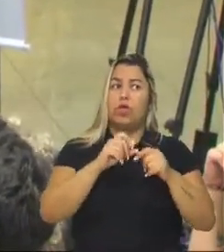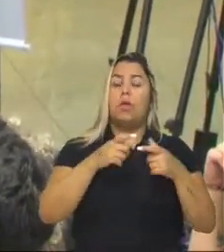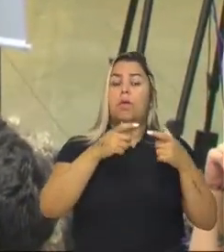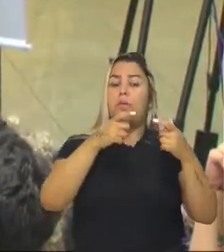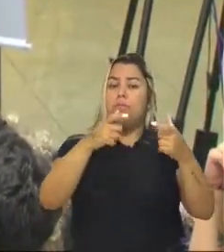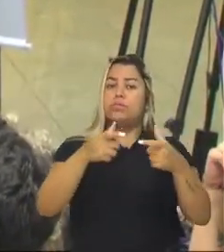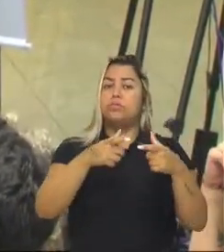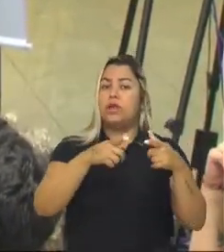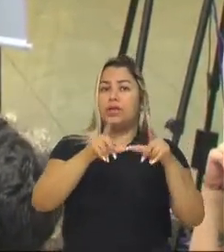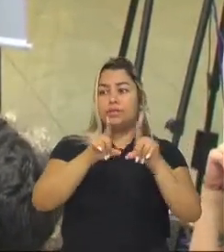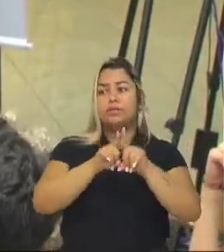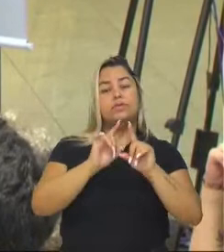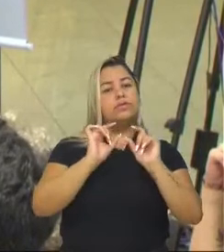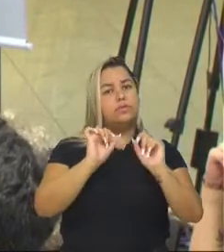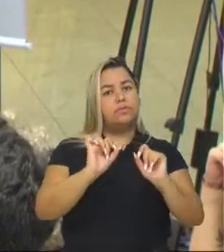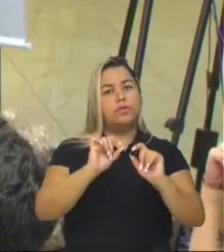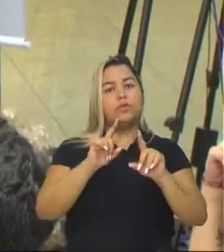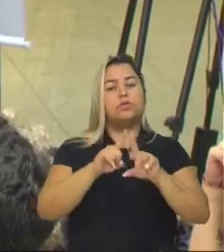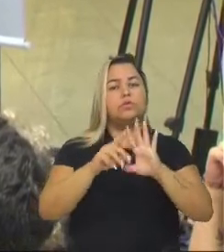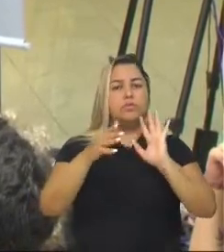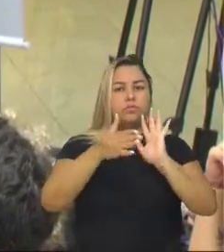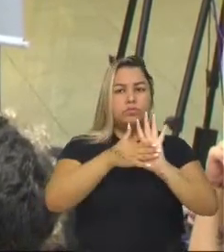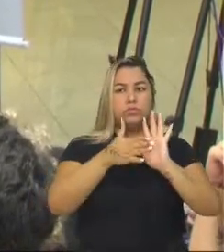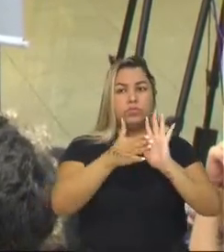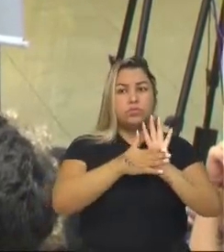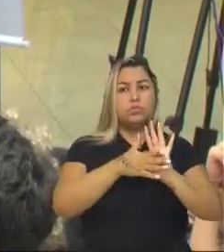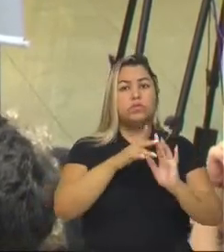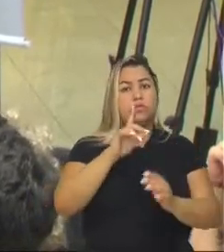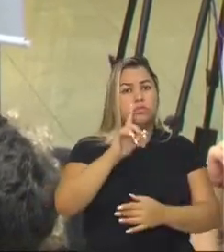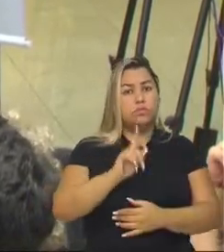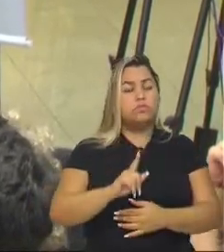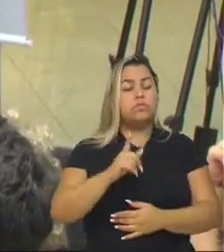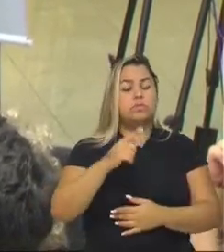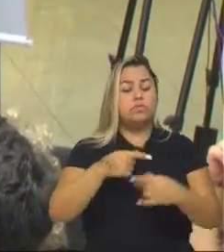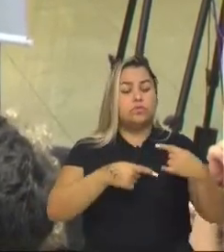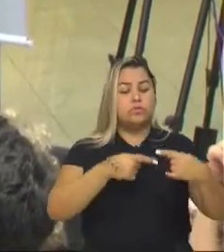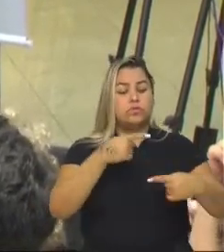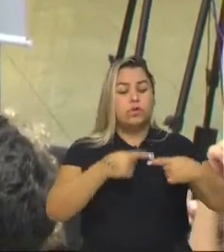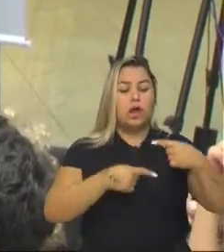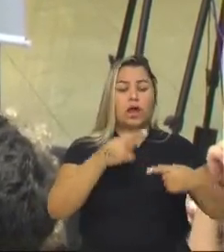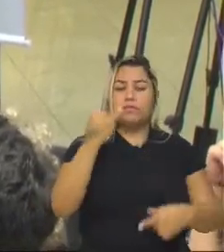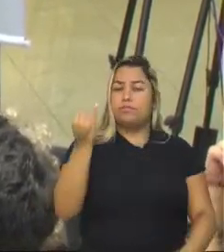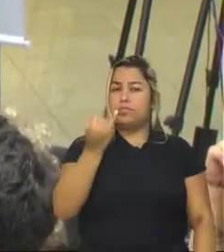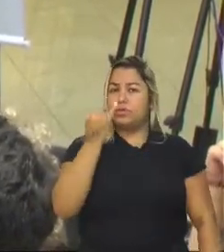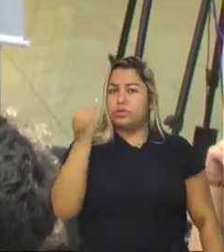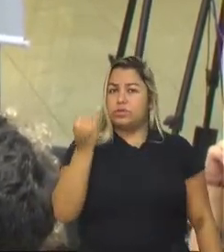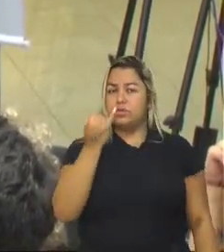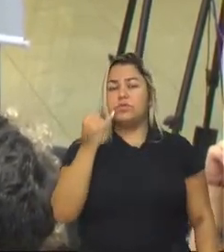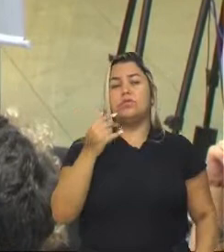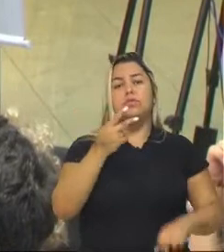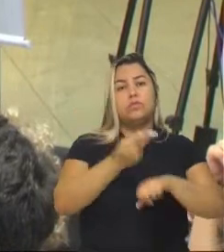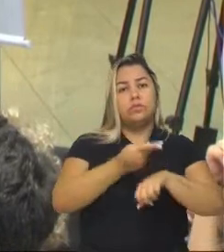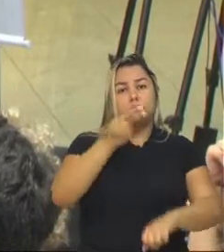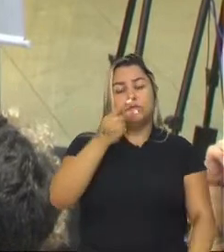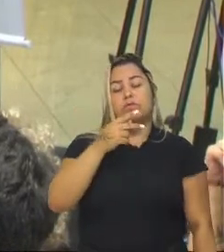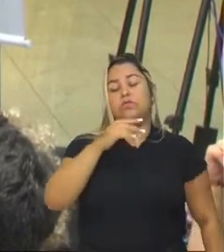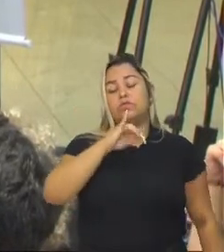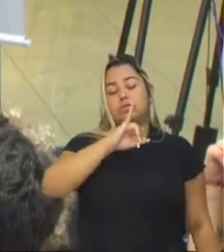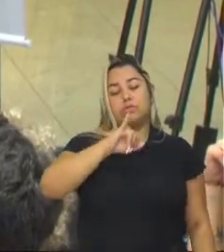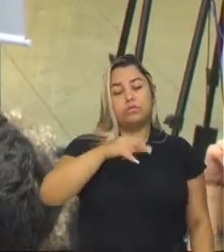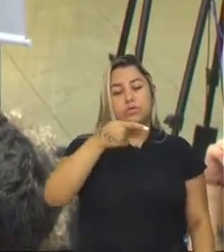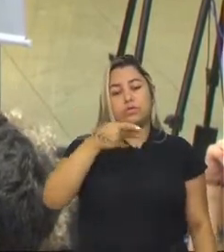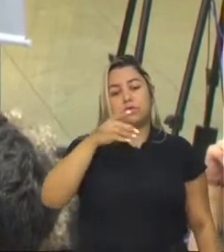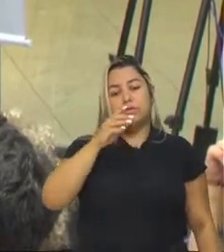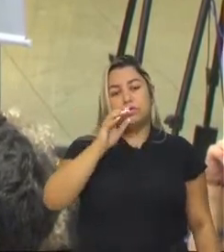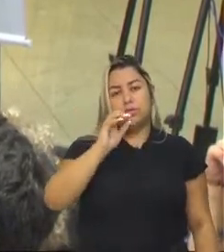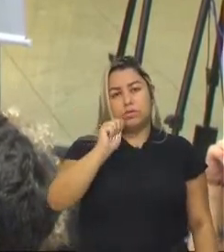acho, nos espaços, sempre tem sido um pouco esse de propor um certo giro nos discursos também, né? Assim, a importância do Prêmio João W. Nery, a importância de a gente